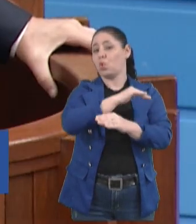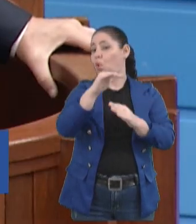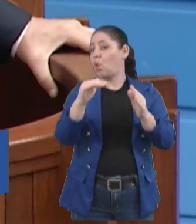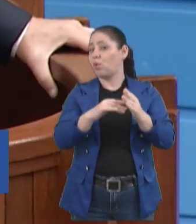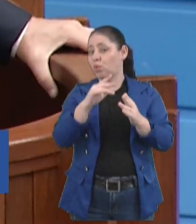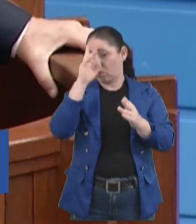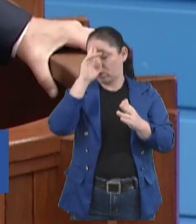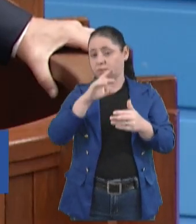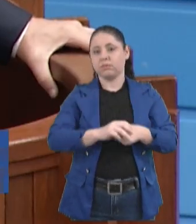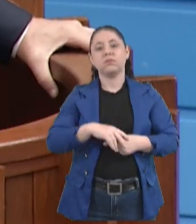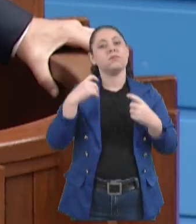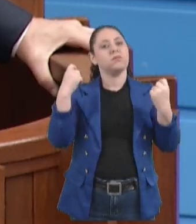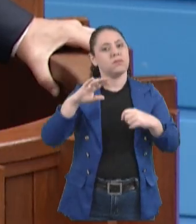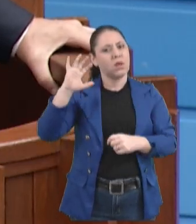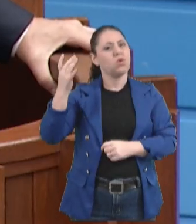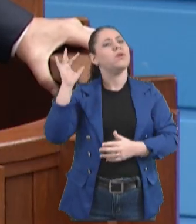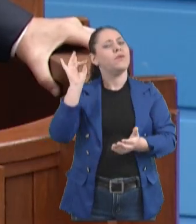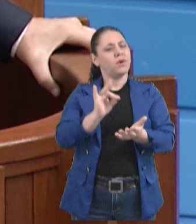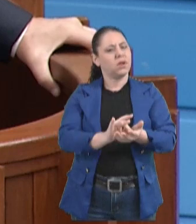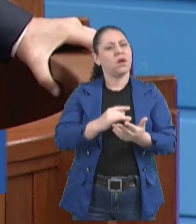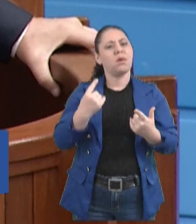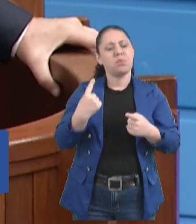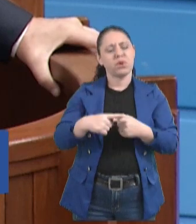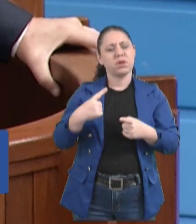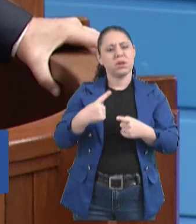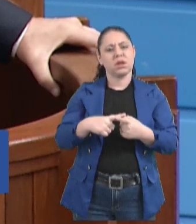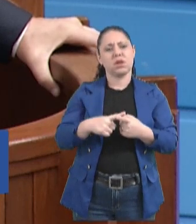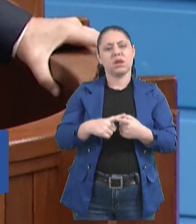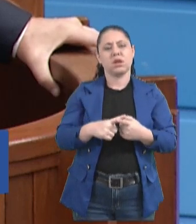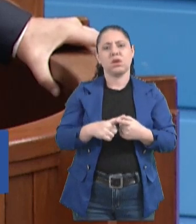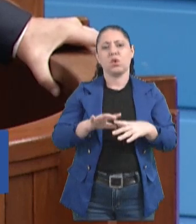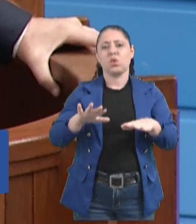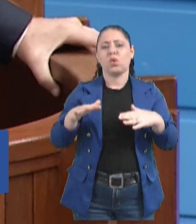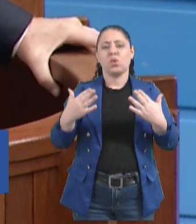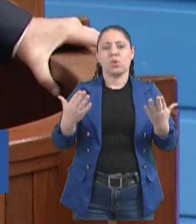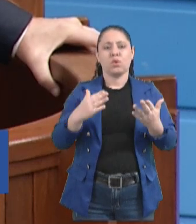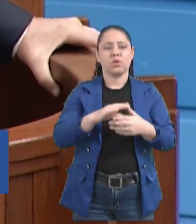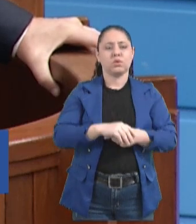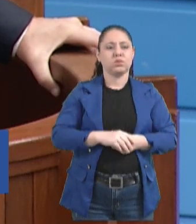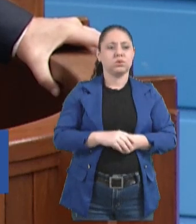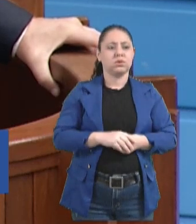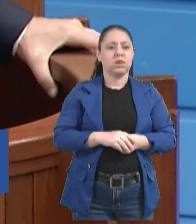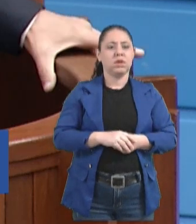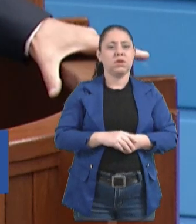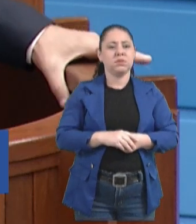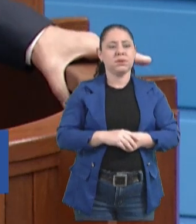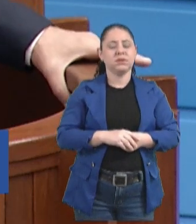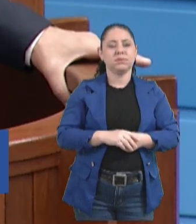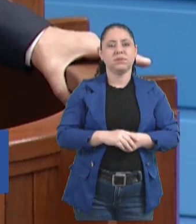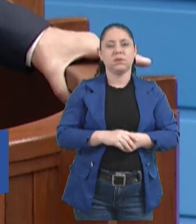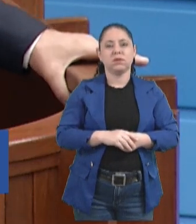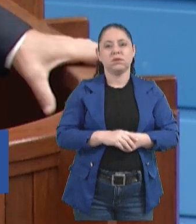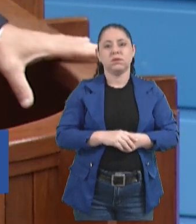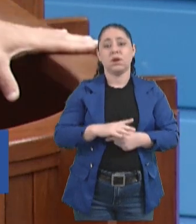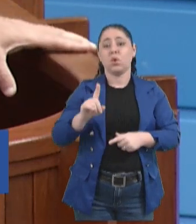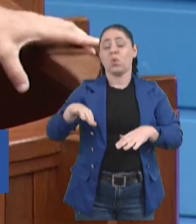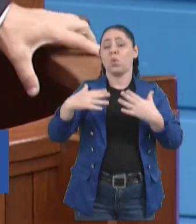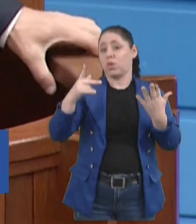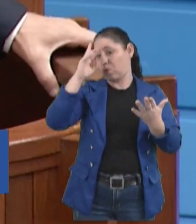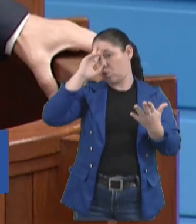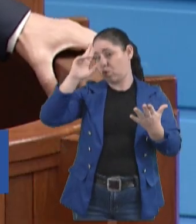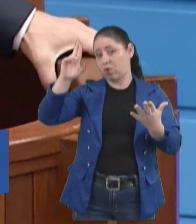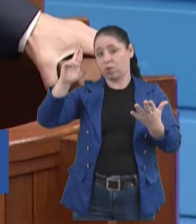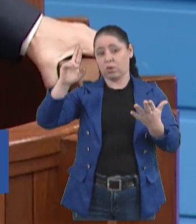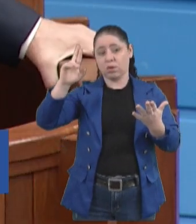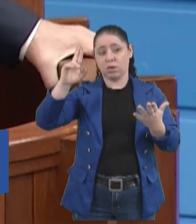E isso tem que acontecer mesmo, ou seja, quando um proprietário de uma